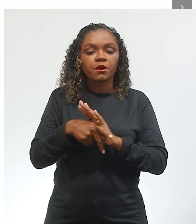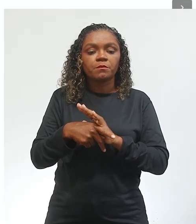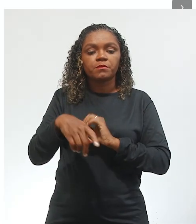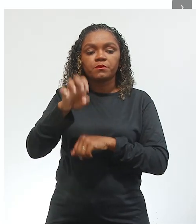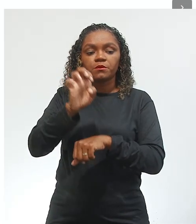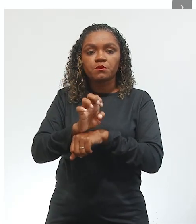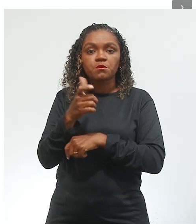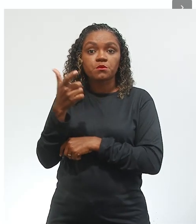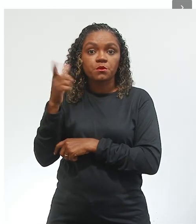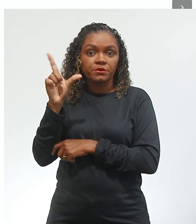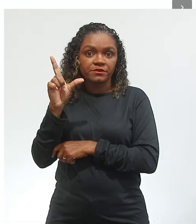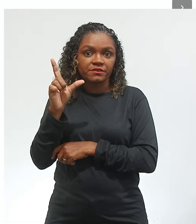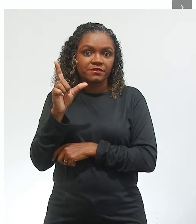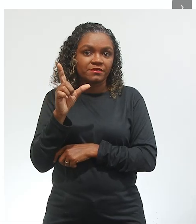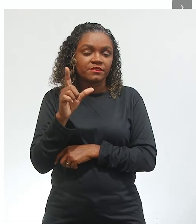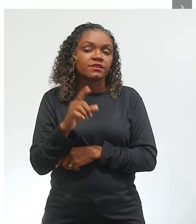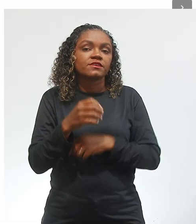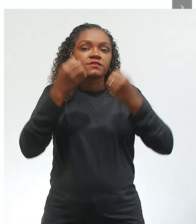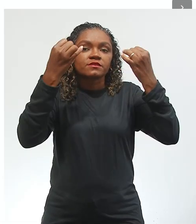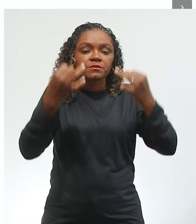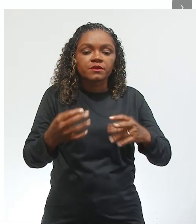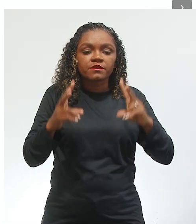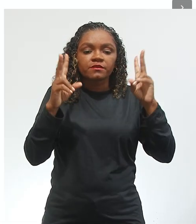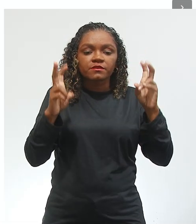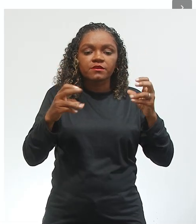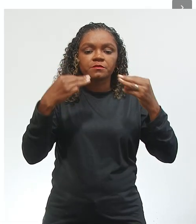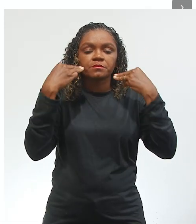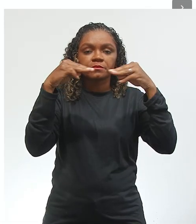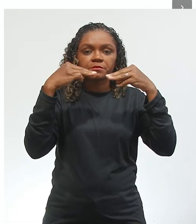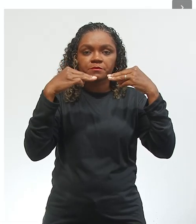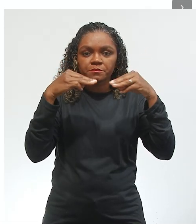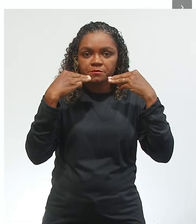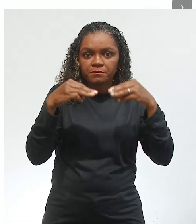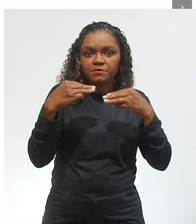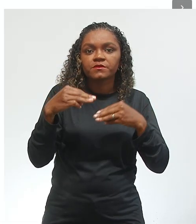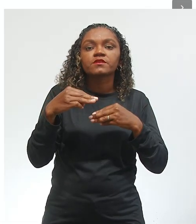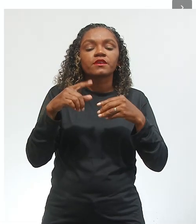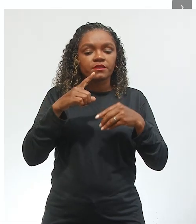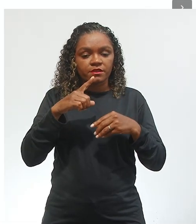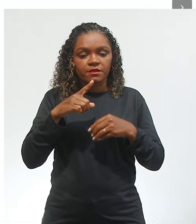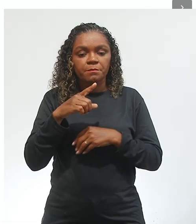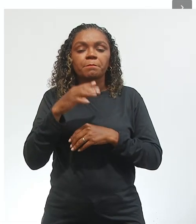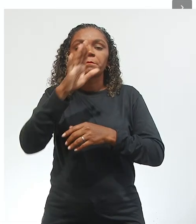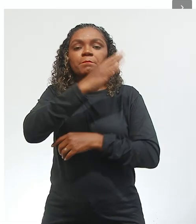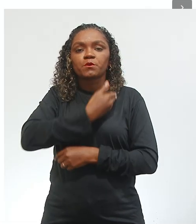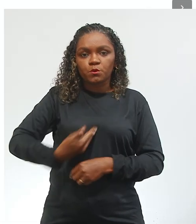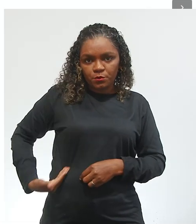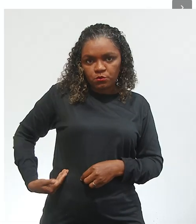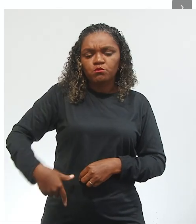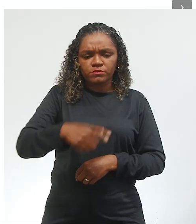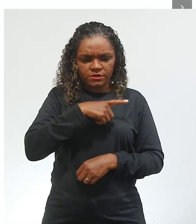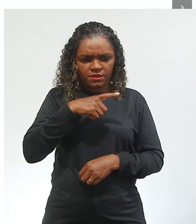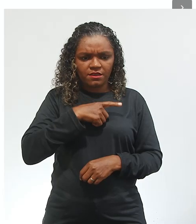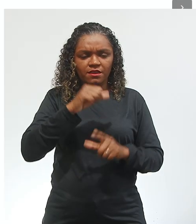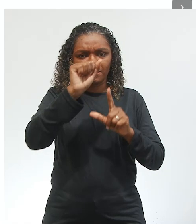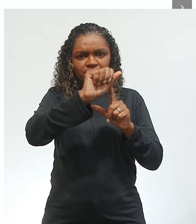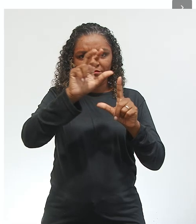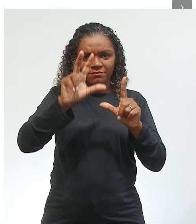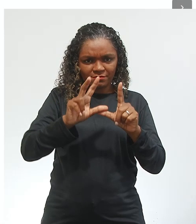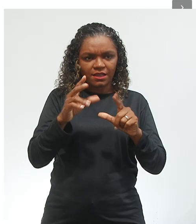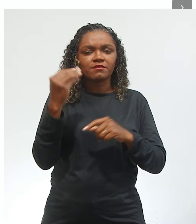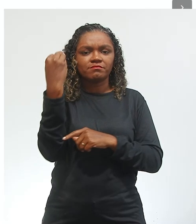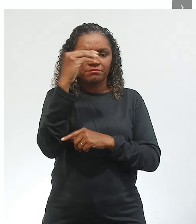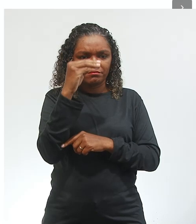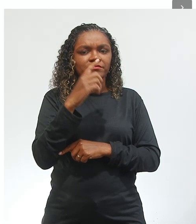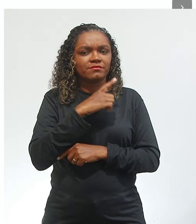também o livro Marketing Público, que ambos estão no nosso ambiente virtual de aprendizagem